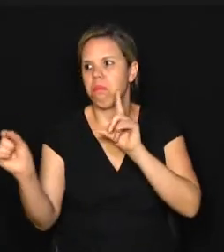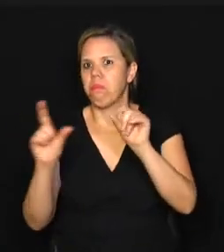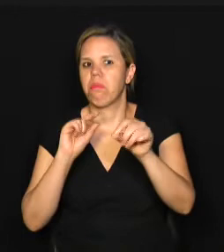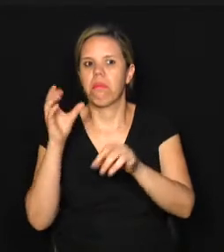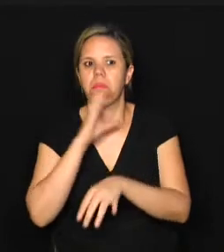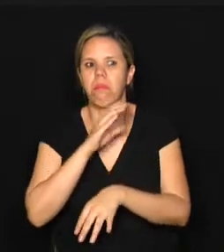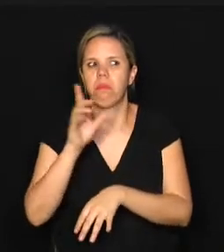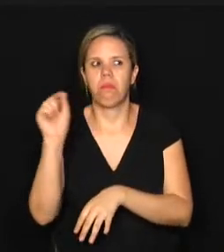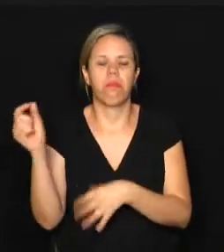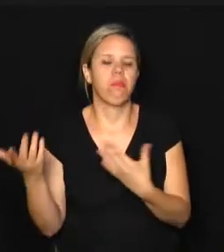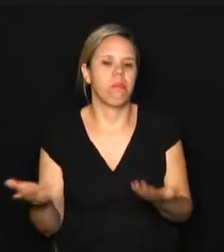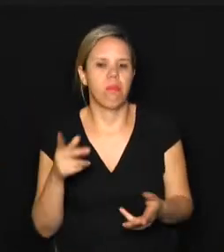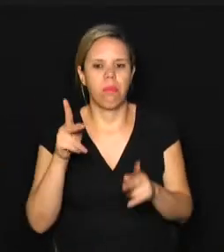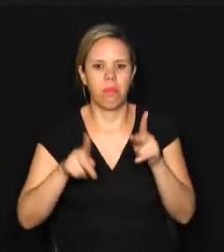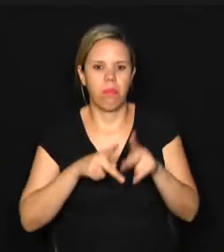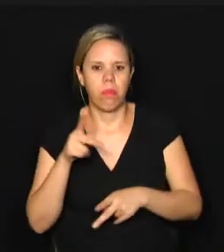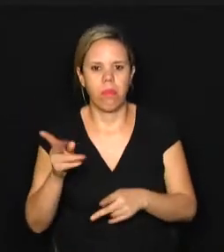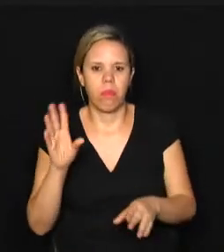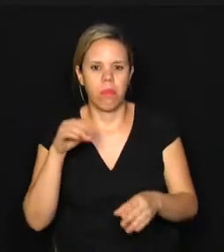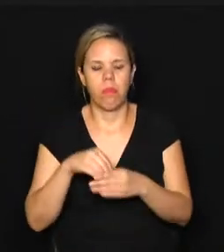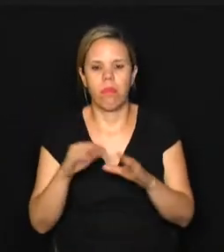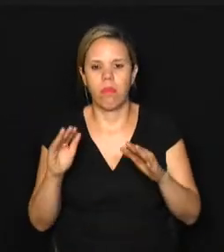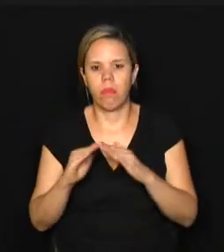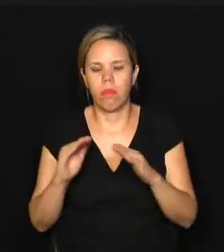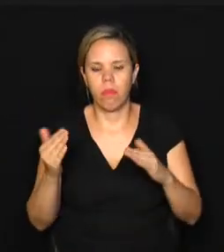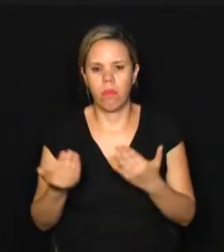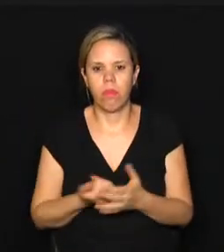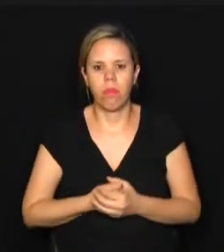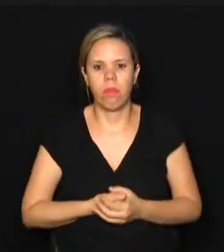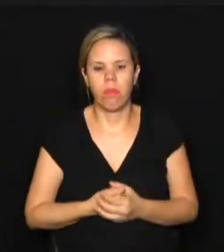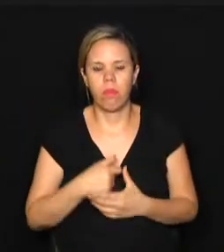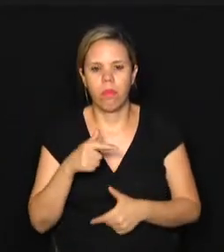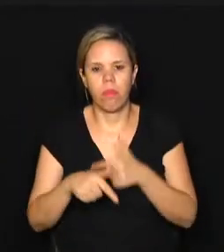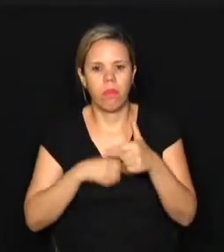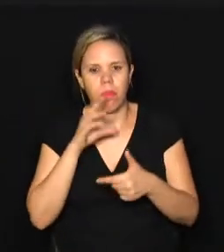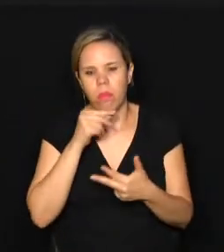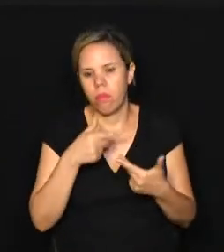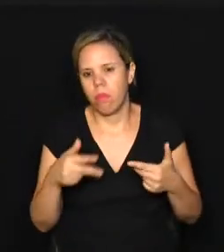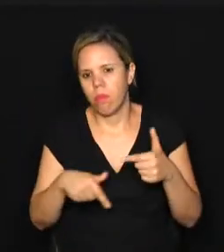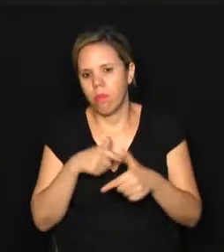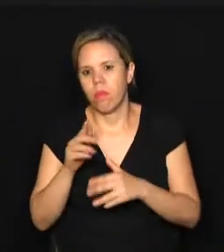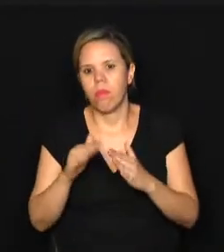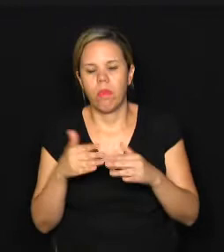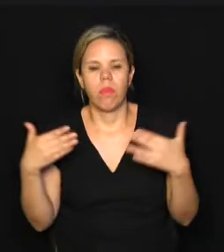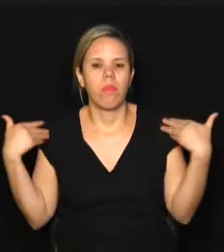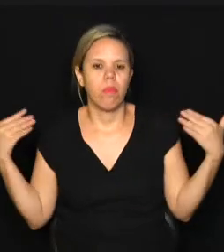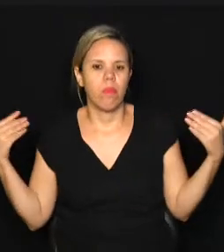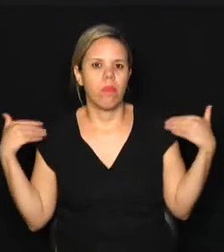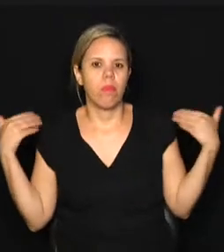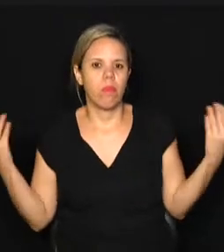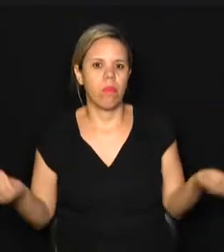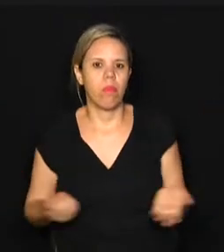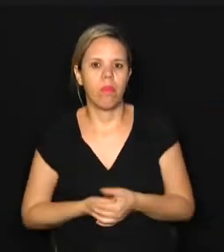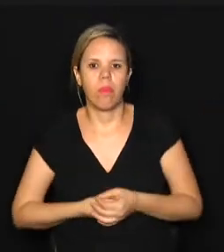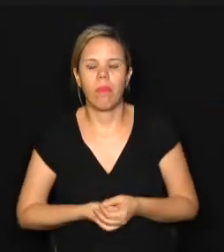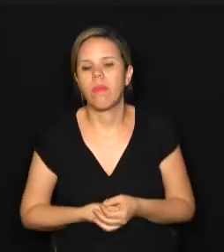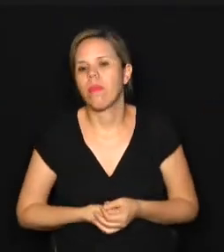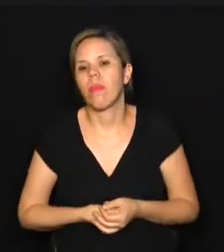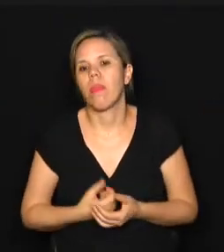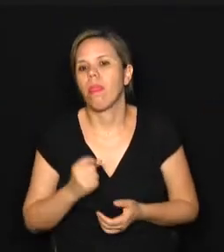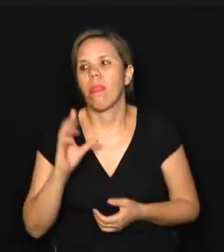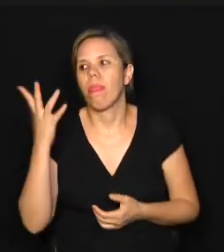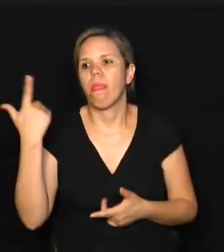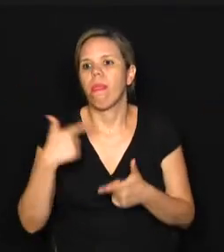uma área onde a pessoa dentro dela, seja morador, seja um trabalhador, seja uma pessoa que esteja passeando pela região, caso